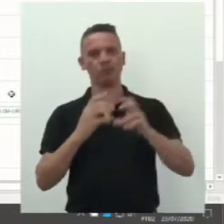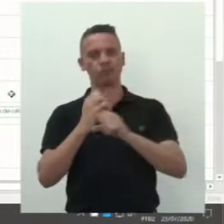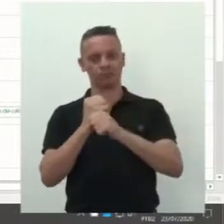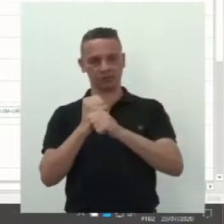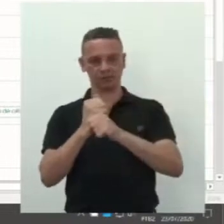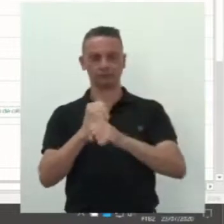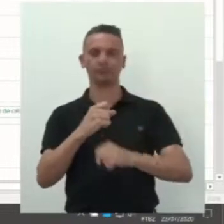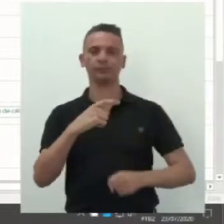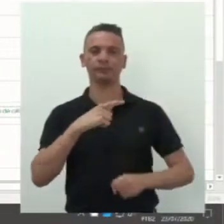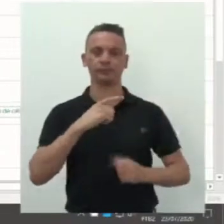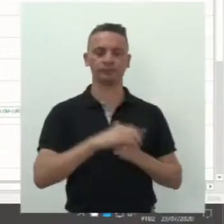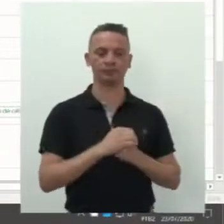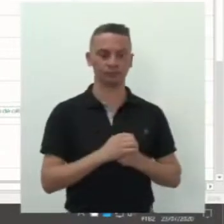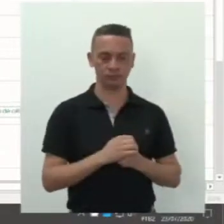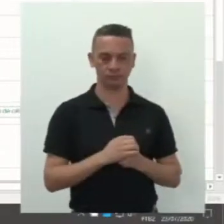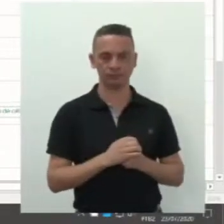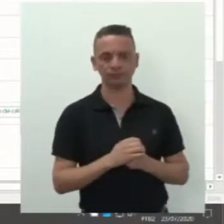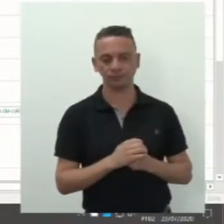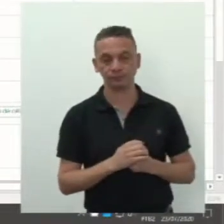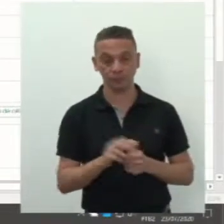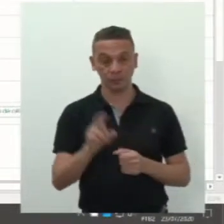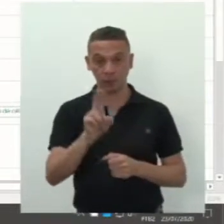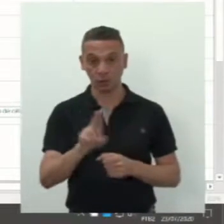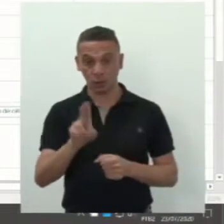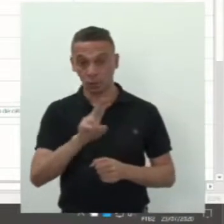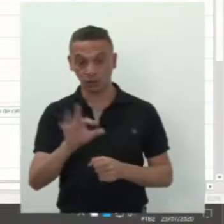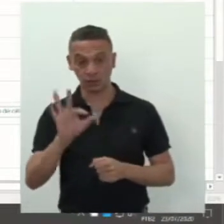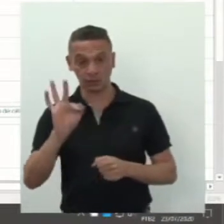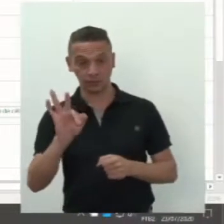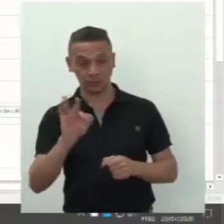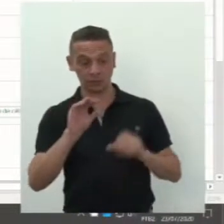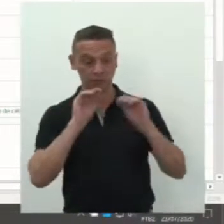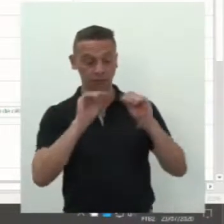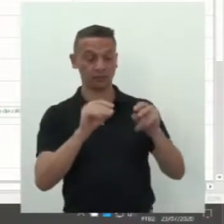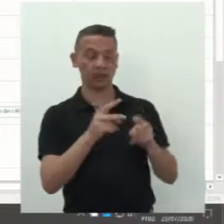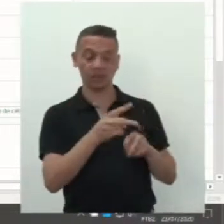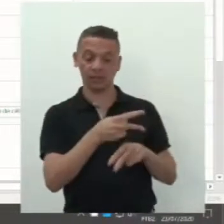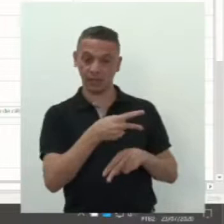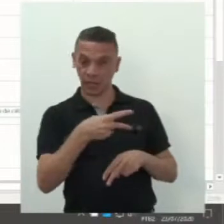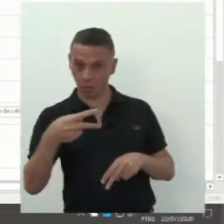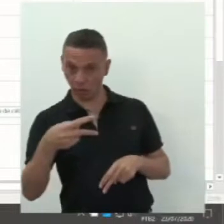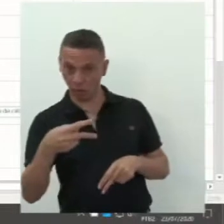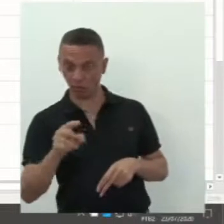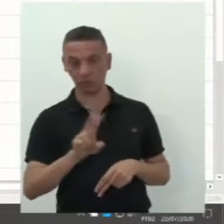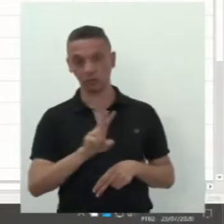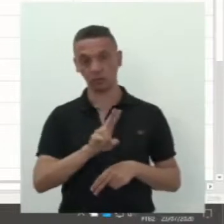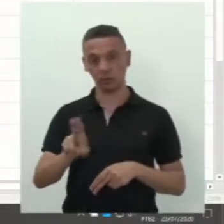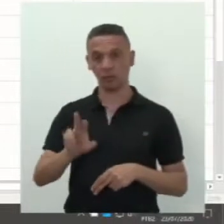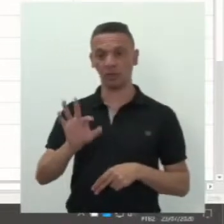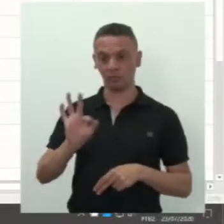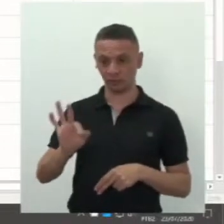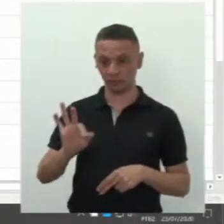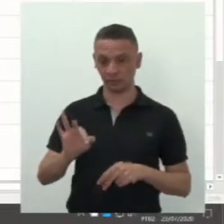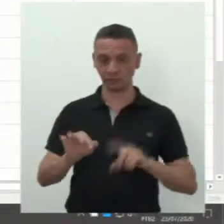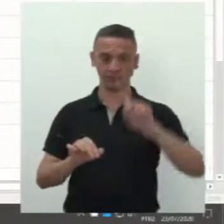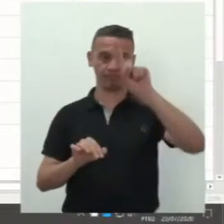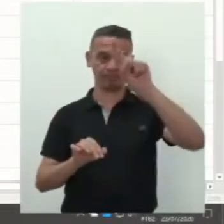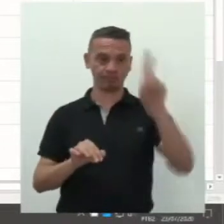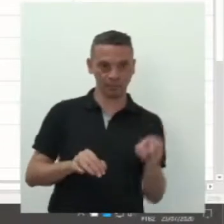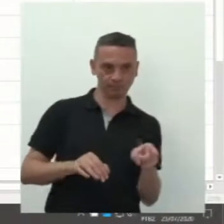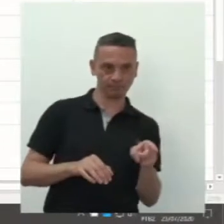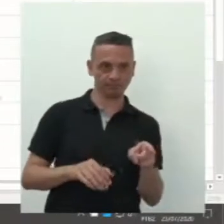ela. Então, toda vez que eu vou usar uma função, eu tenho que colocar igual, o nome da função e abrir um parênteses.